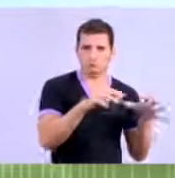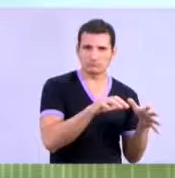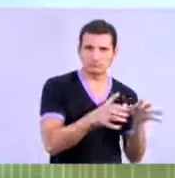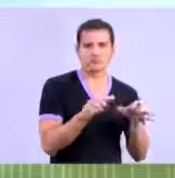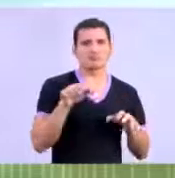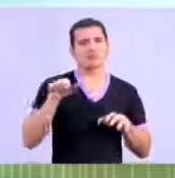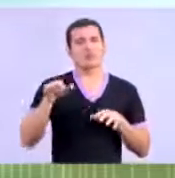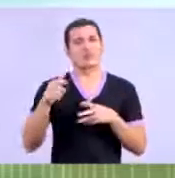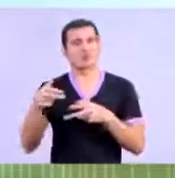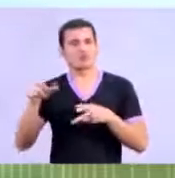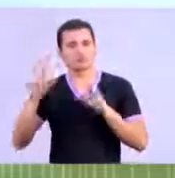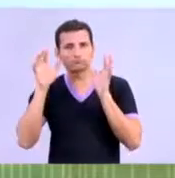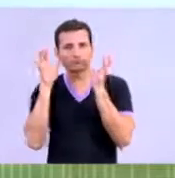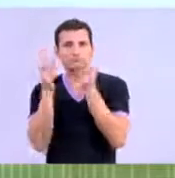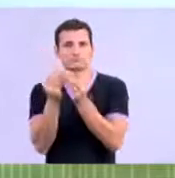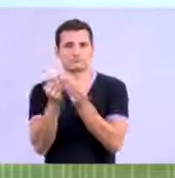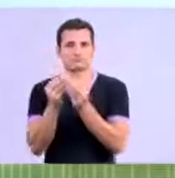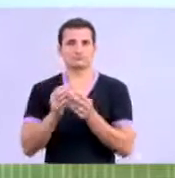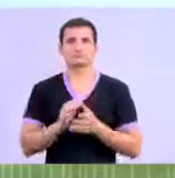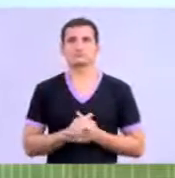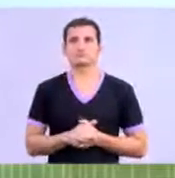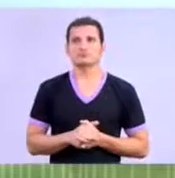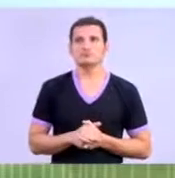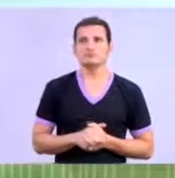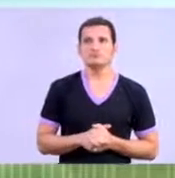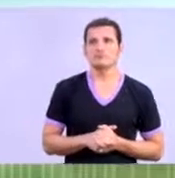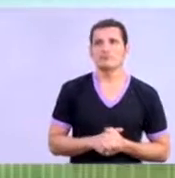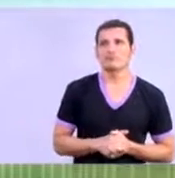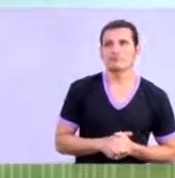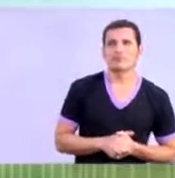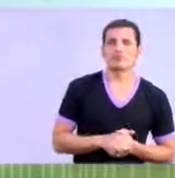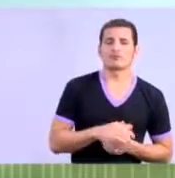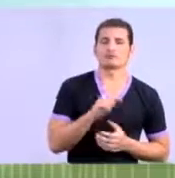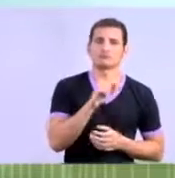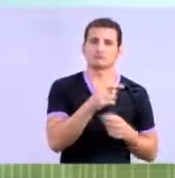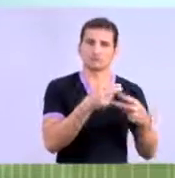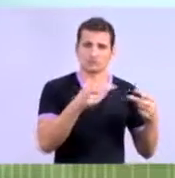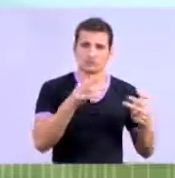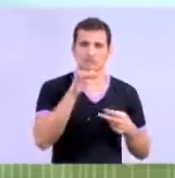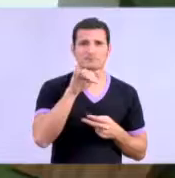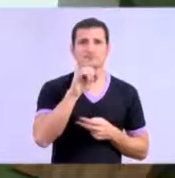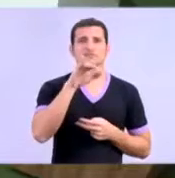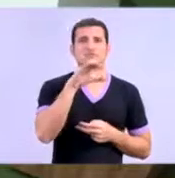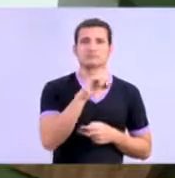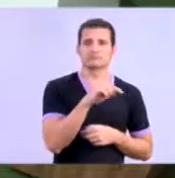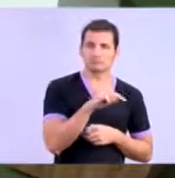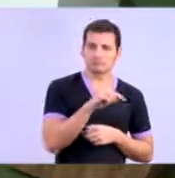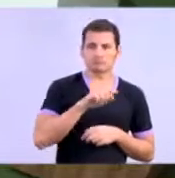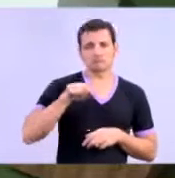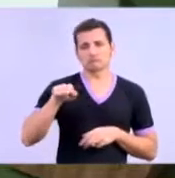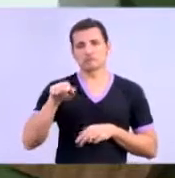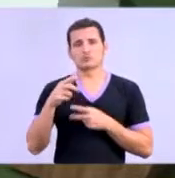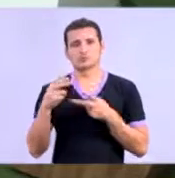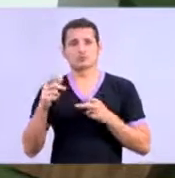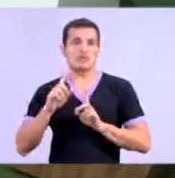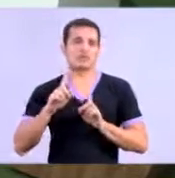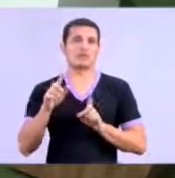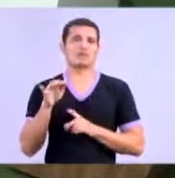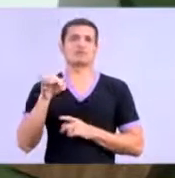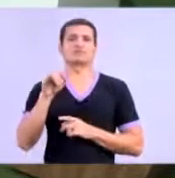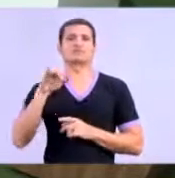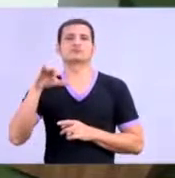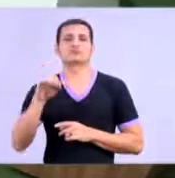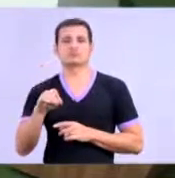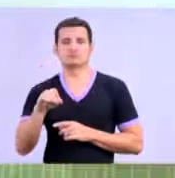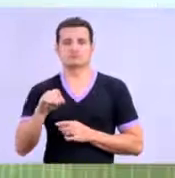mais fácil, em vez de falar concreto, abstrato, professor, a gente pode falar objetos físicos e objetos não físicos, né? E